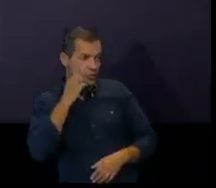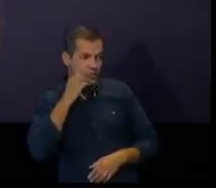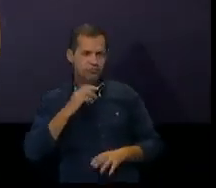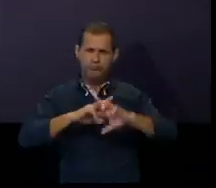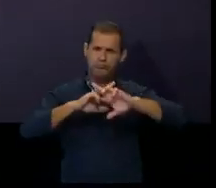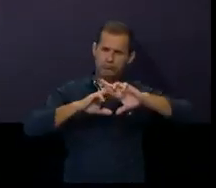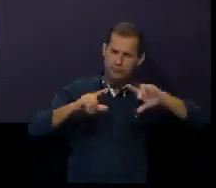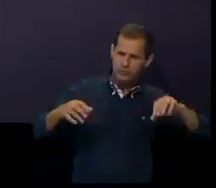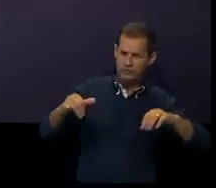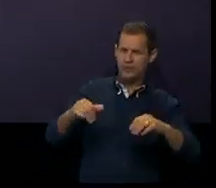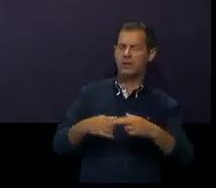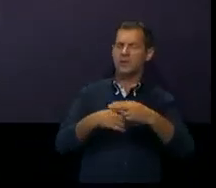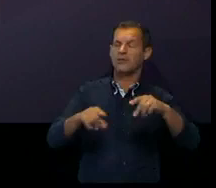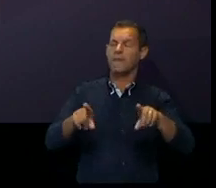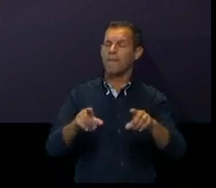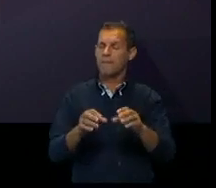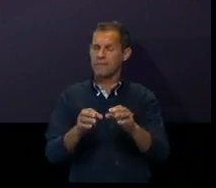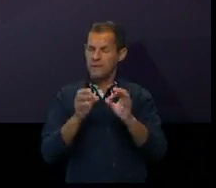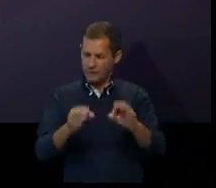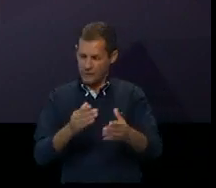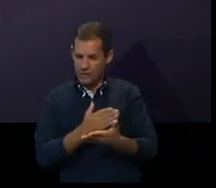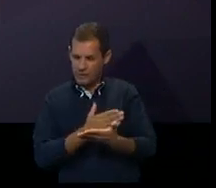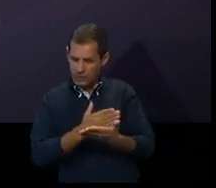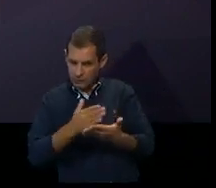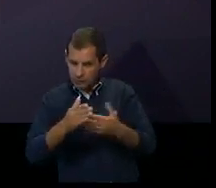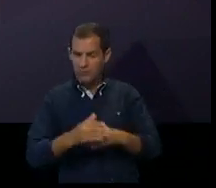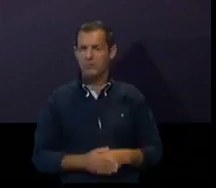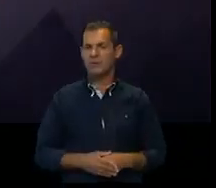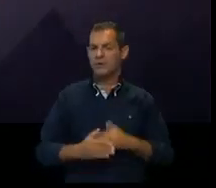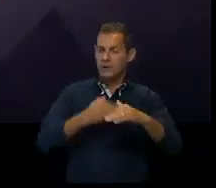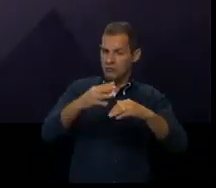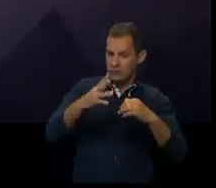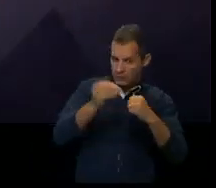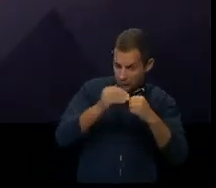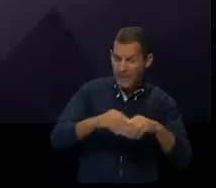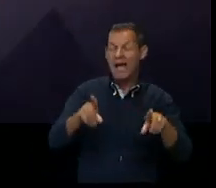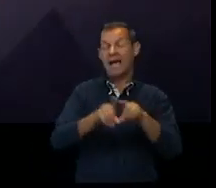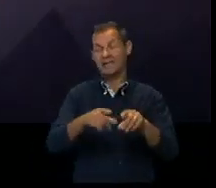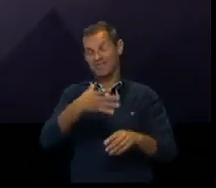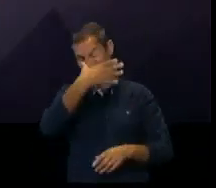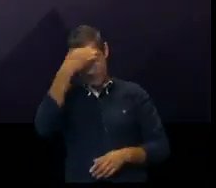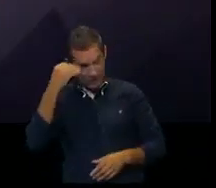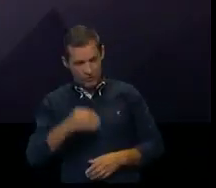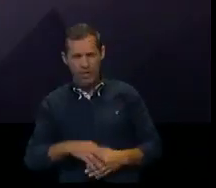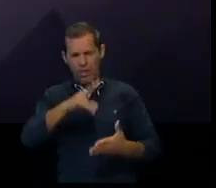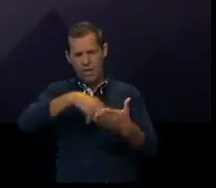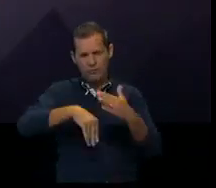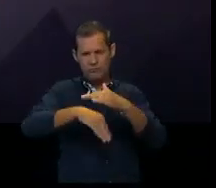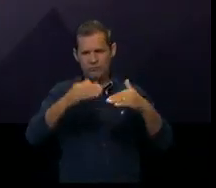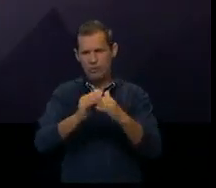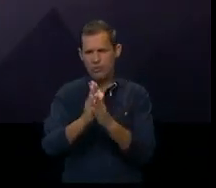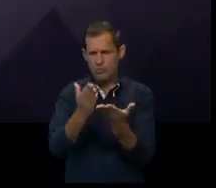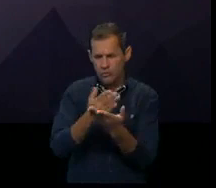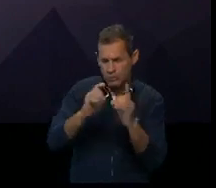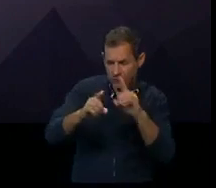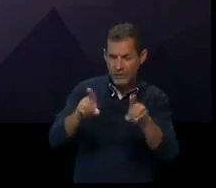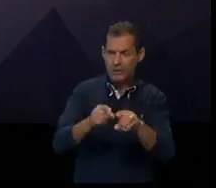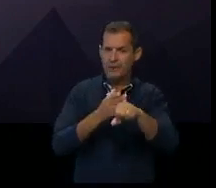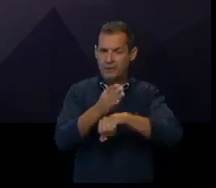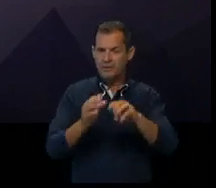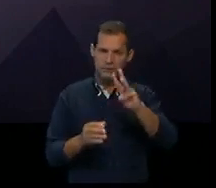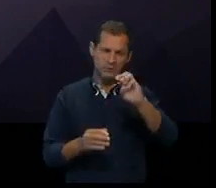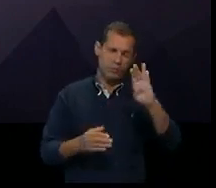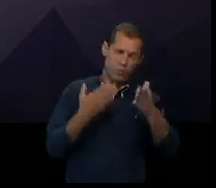aí afora. E então, preparado para pôr à prova o seu conhecimento? Não se esqueça de ler todo o livro didático, acessar